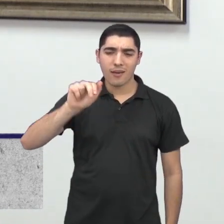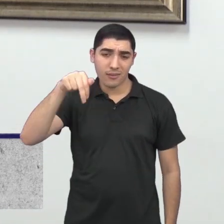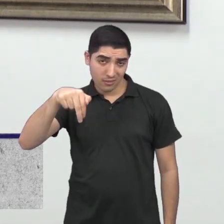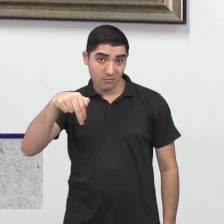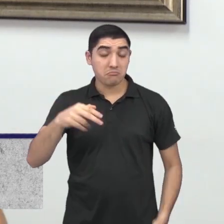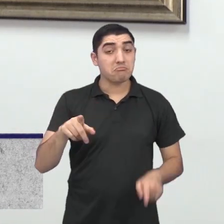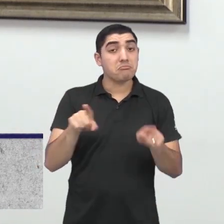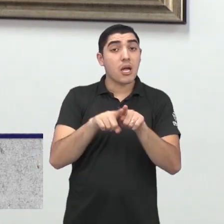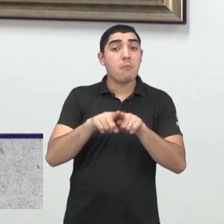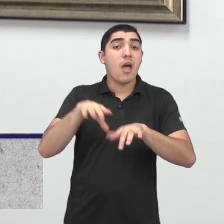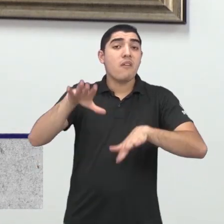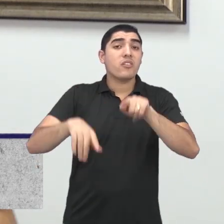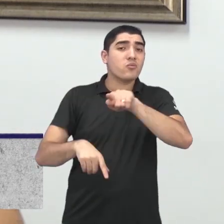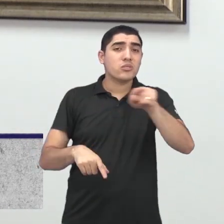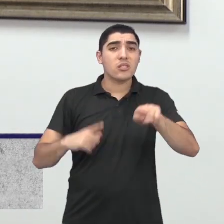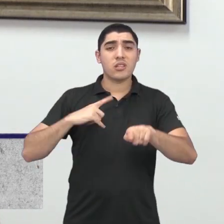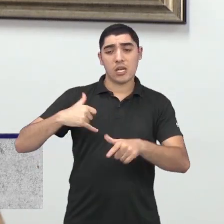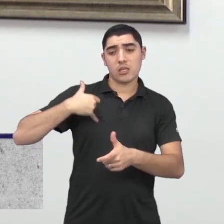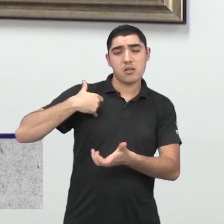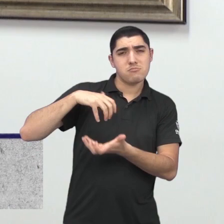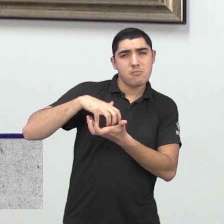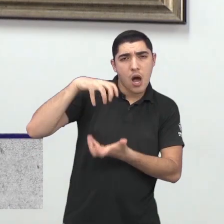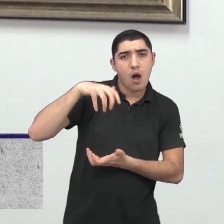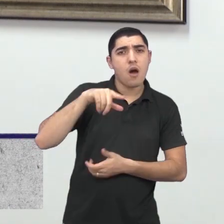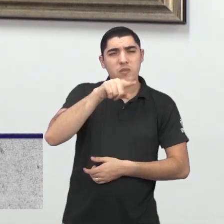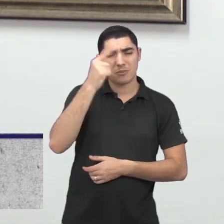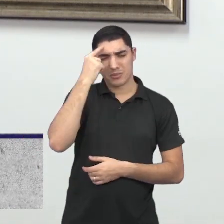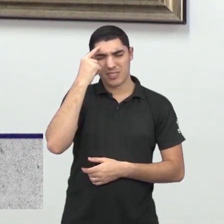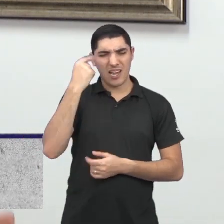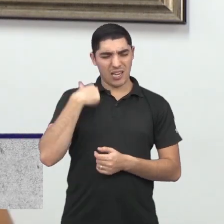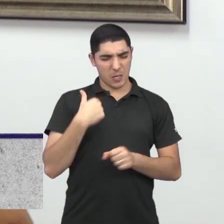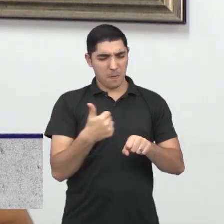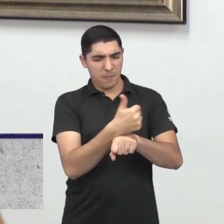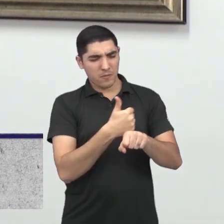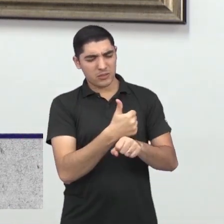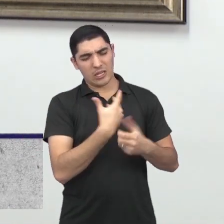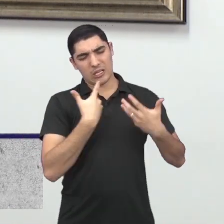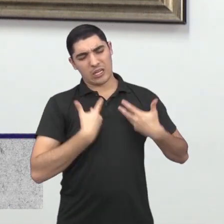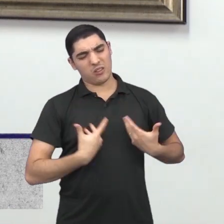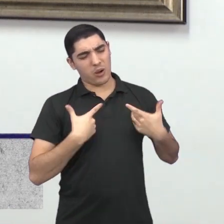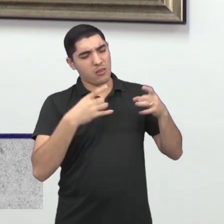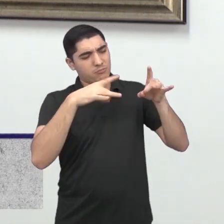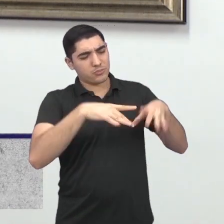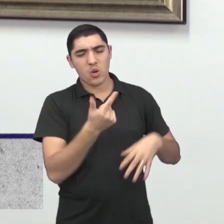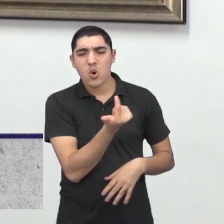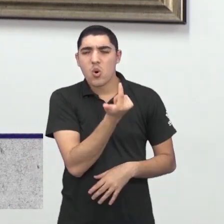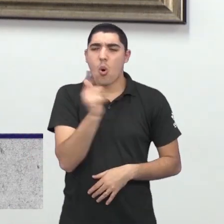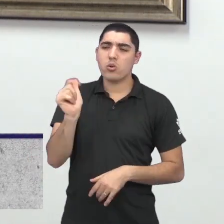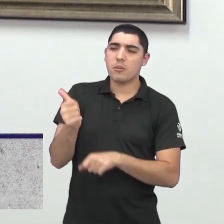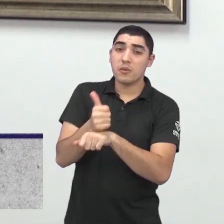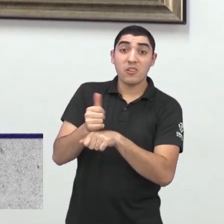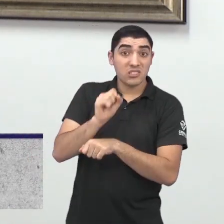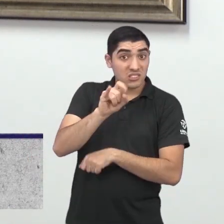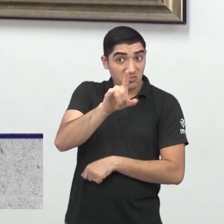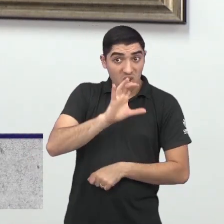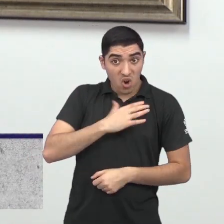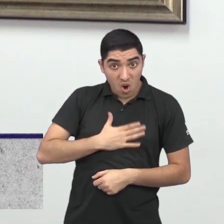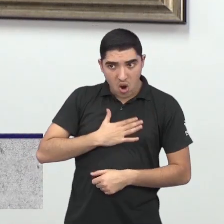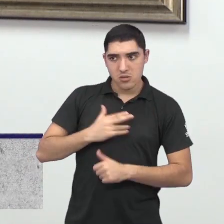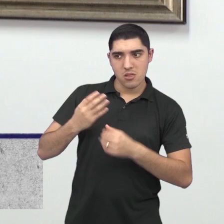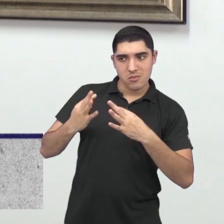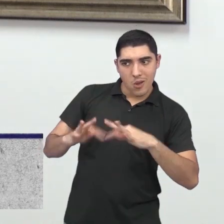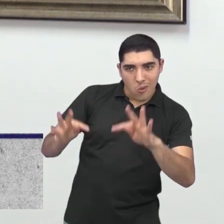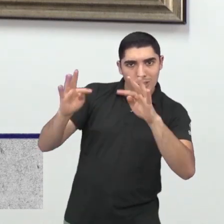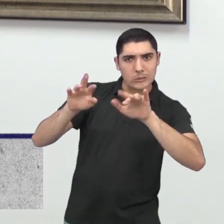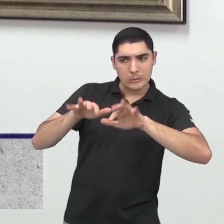você também que é mais velho, muitas vezes pensa em conciliar, trocar de profissão também. Se você tiver uma familiaridade